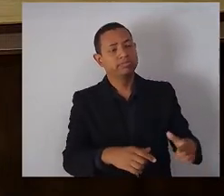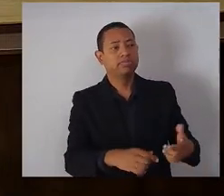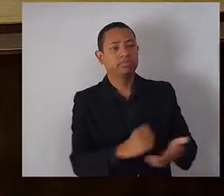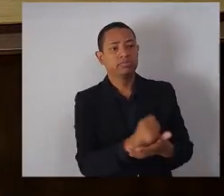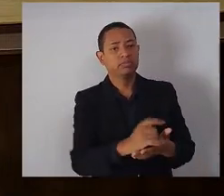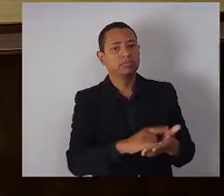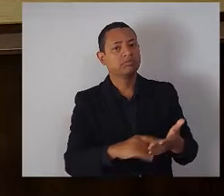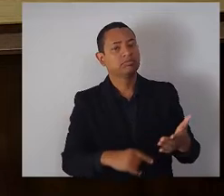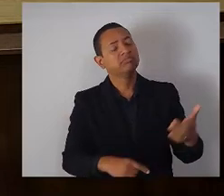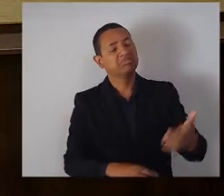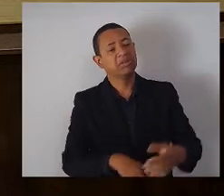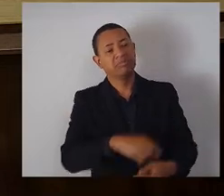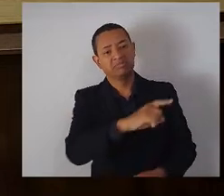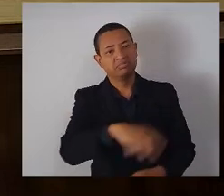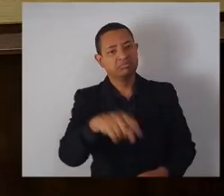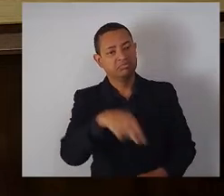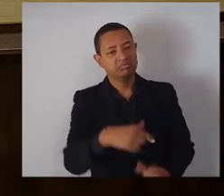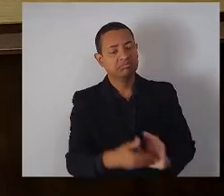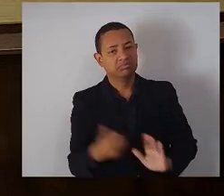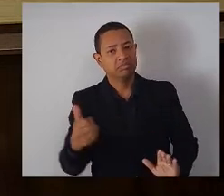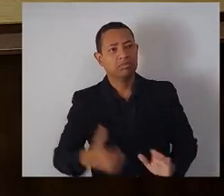ocasião.